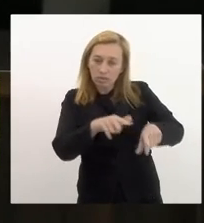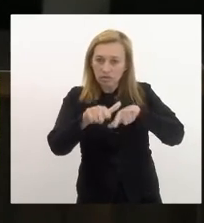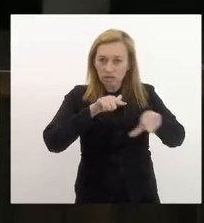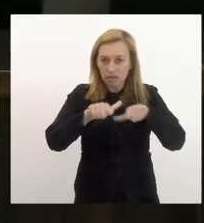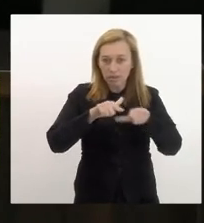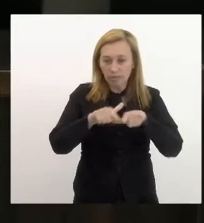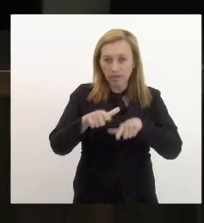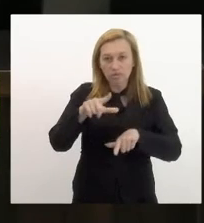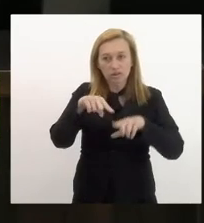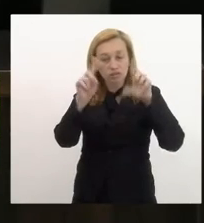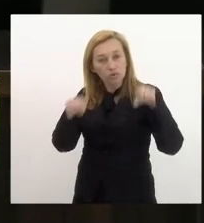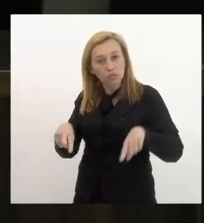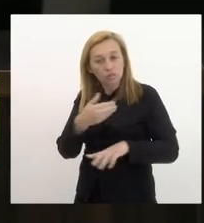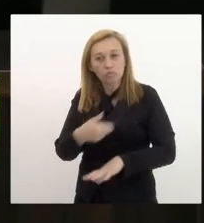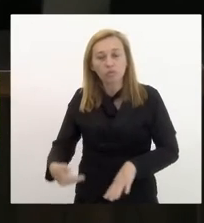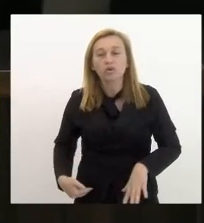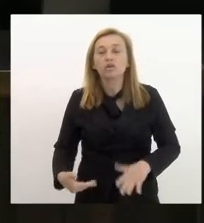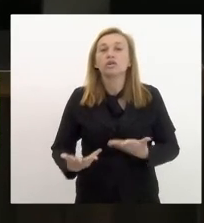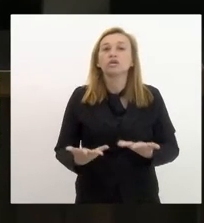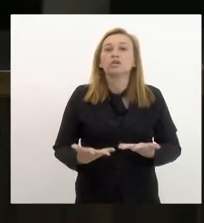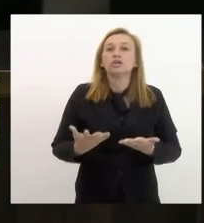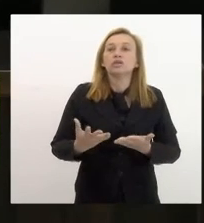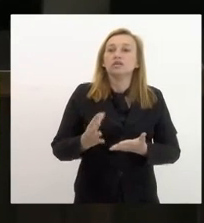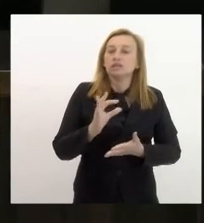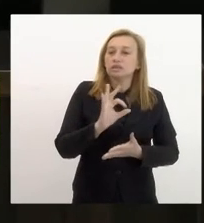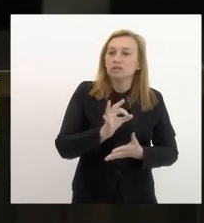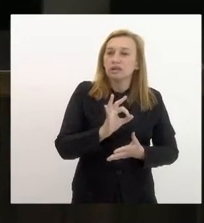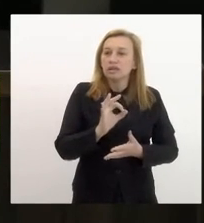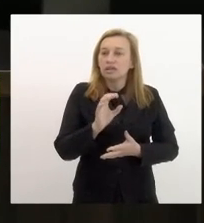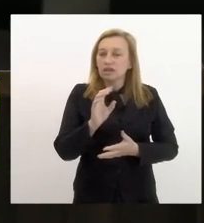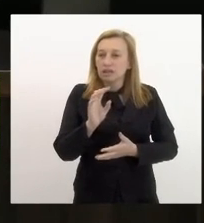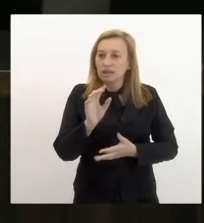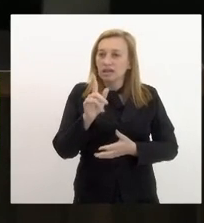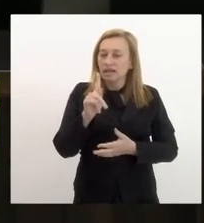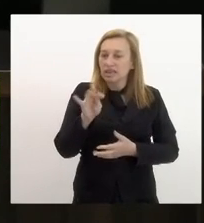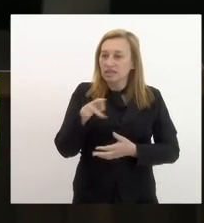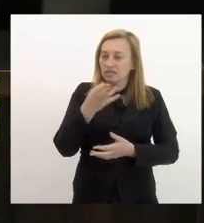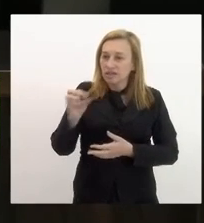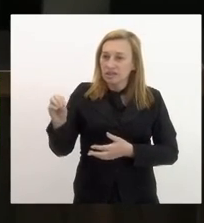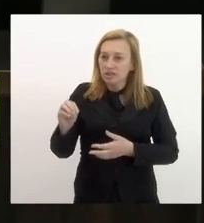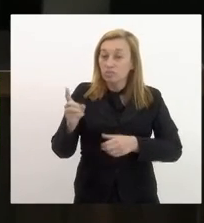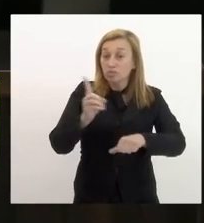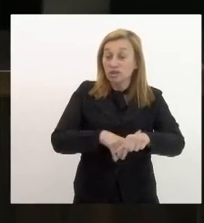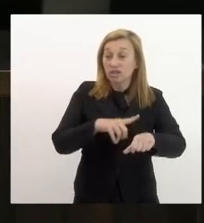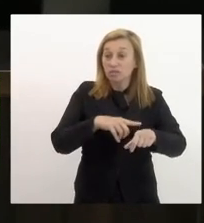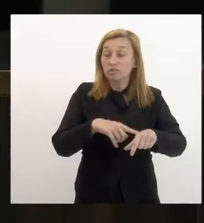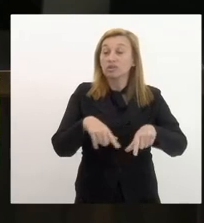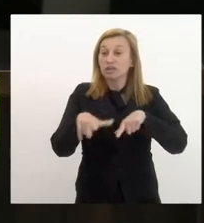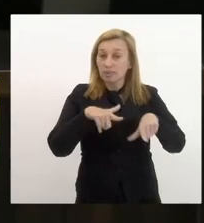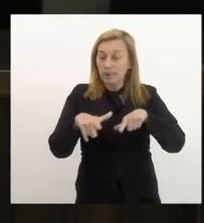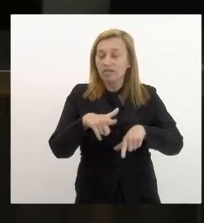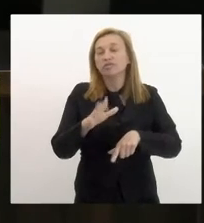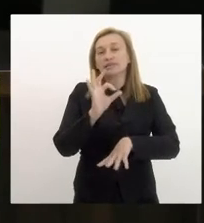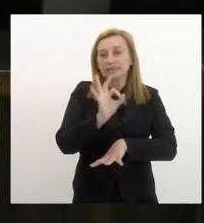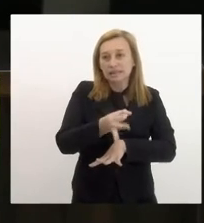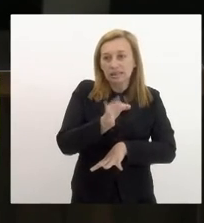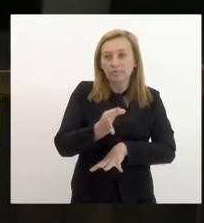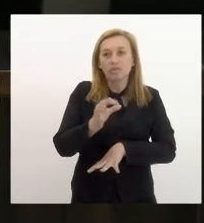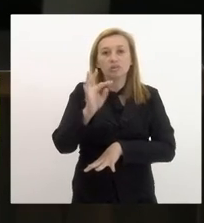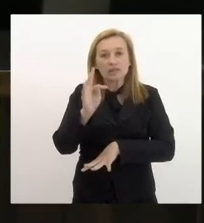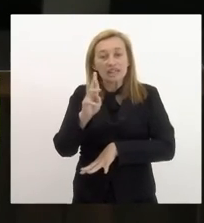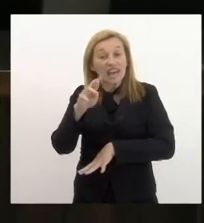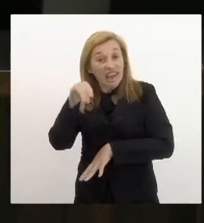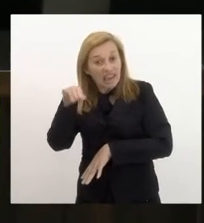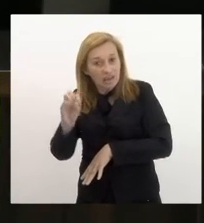de serviço dos Servidores inclusive as gratificações por tempo de serviço que são exatamente os